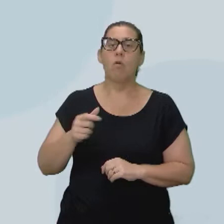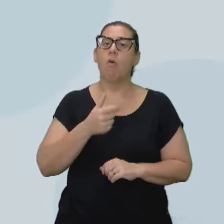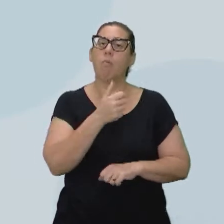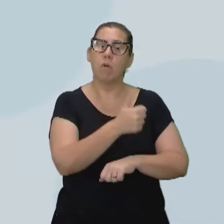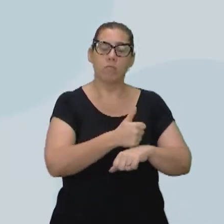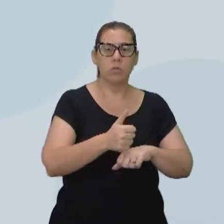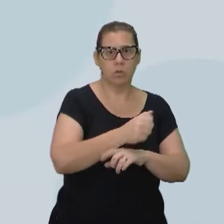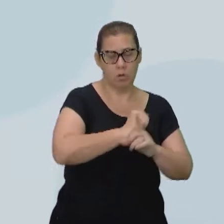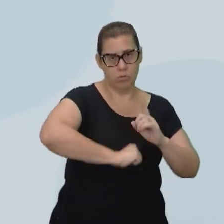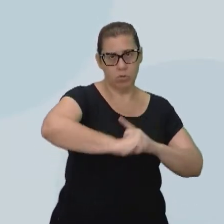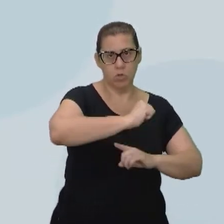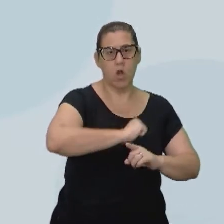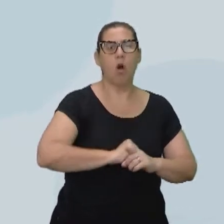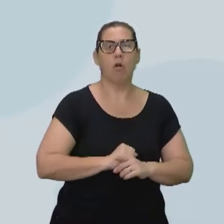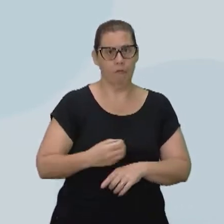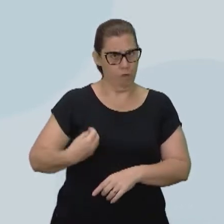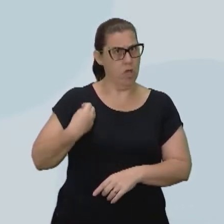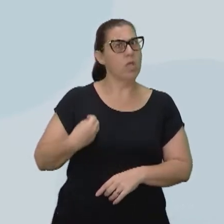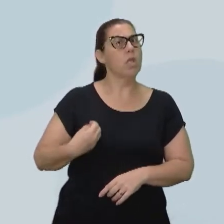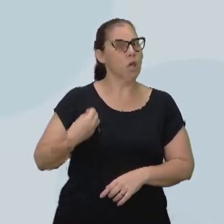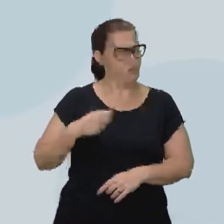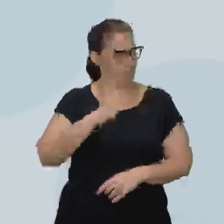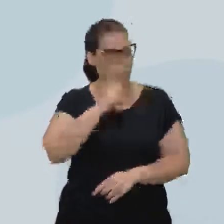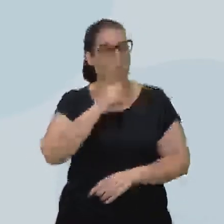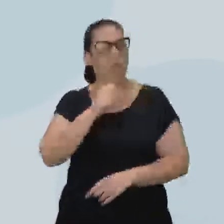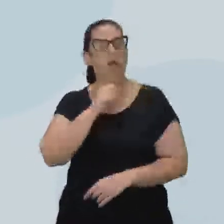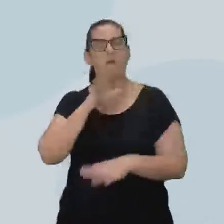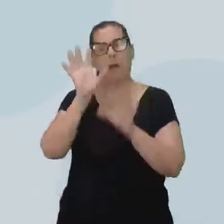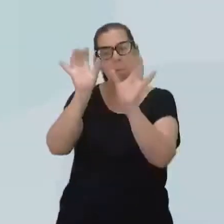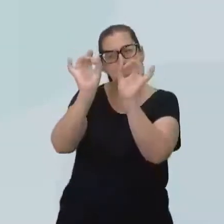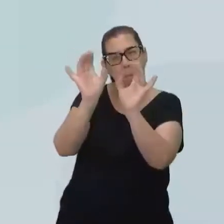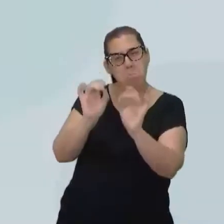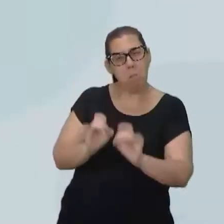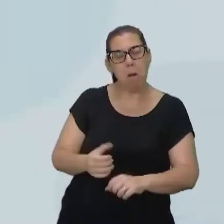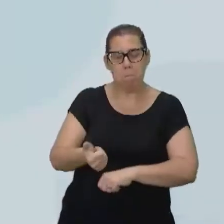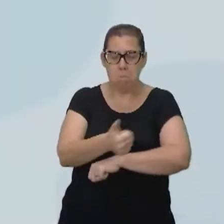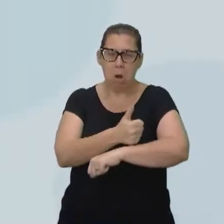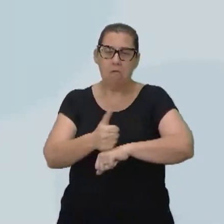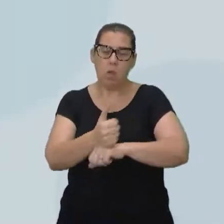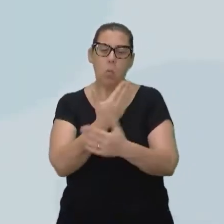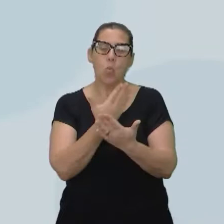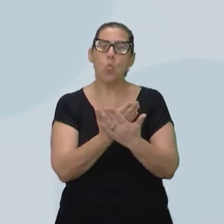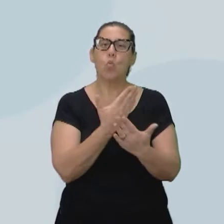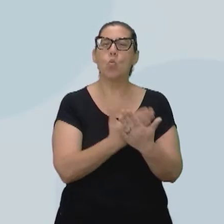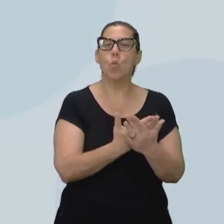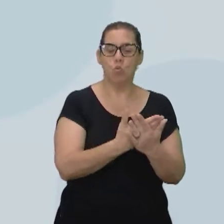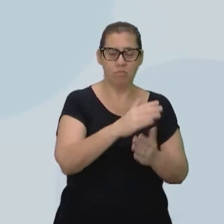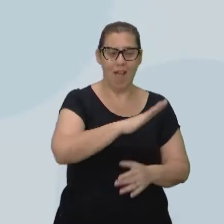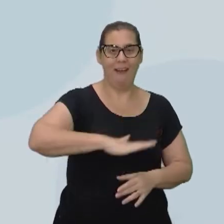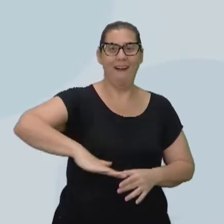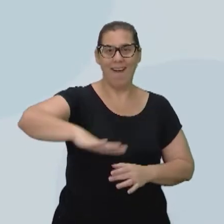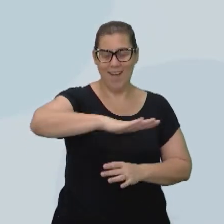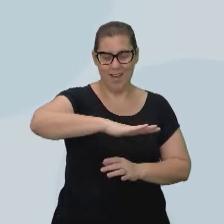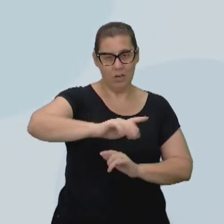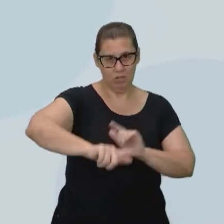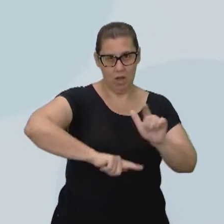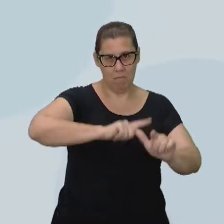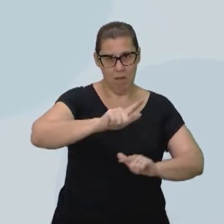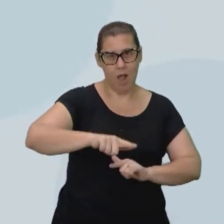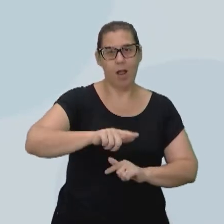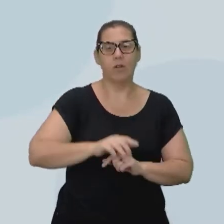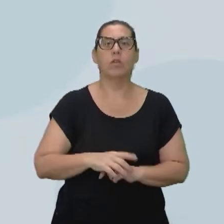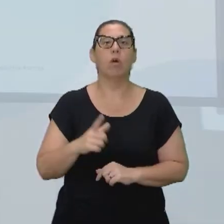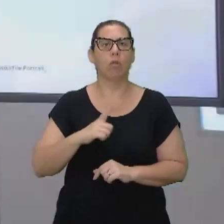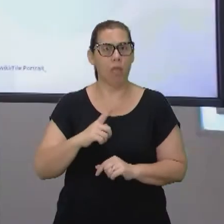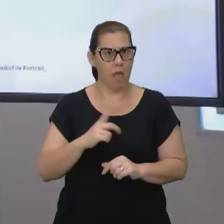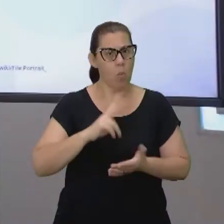Unicamp, ele está vivo ainda e ele é um especialista nos estudos do trabalho, e é nele que a gente vai se basear. Então, tem um artigo